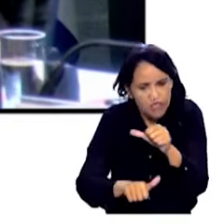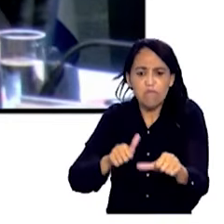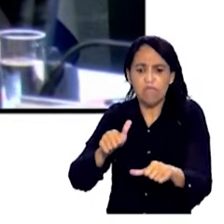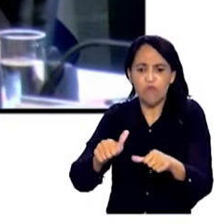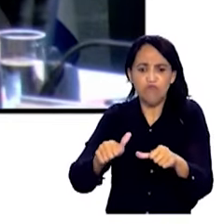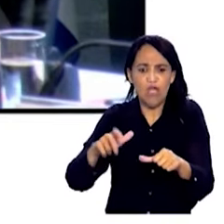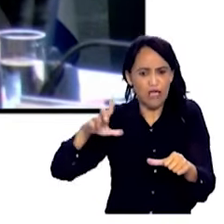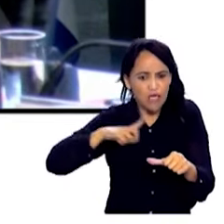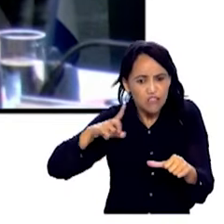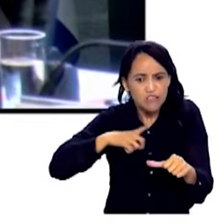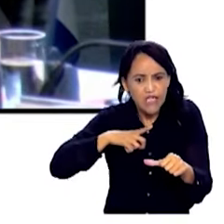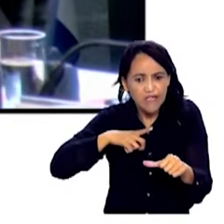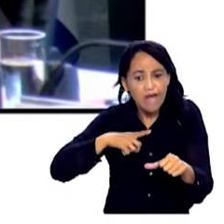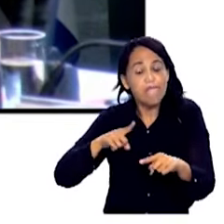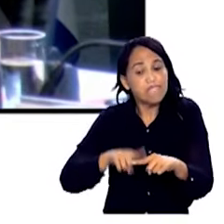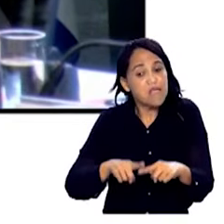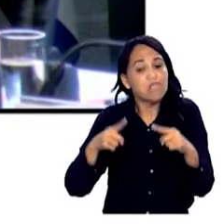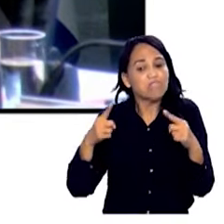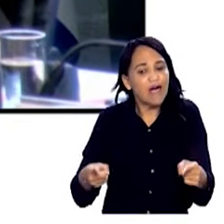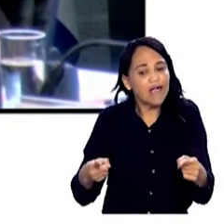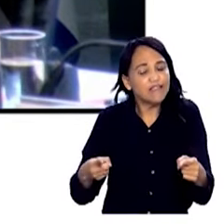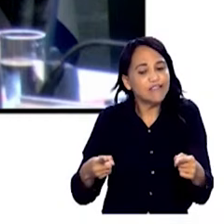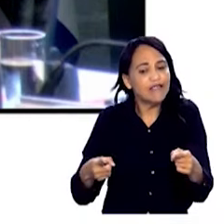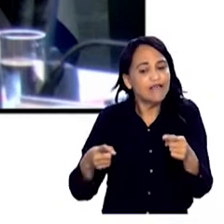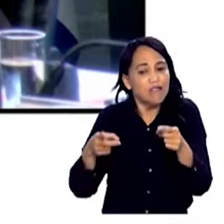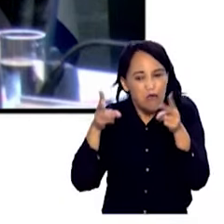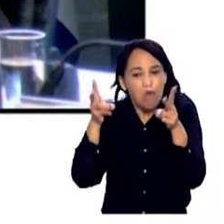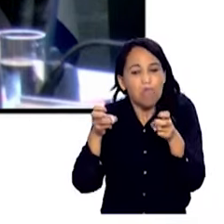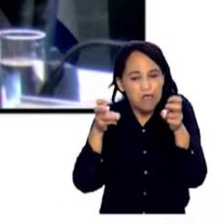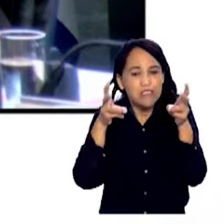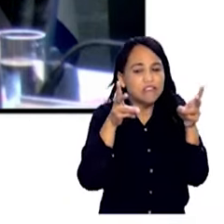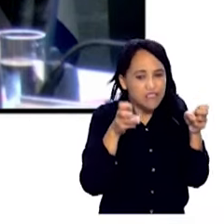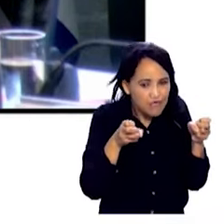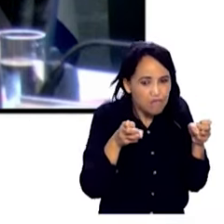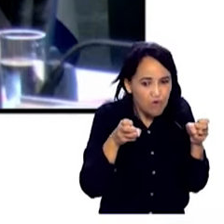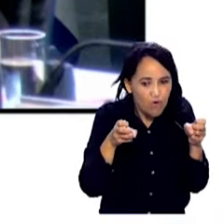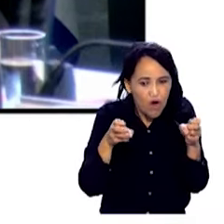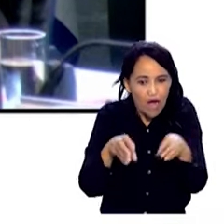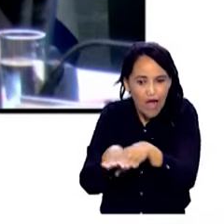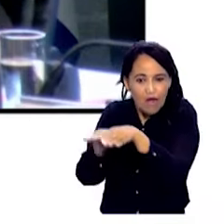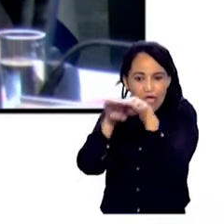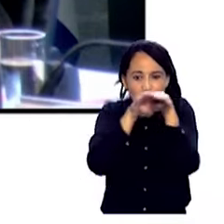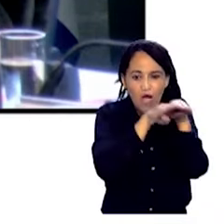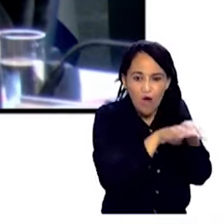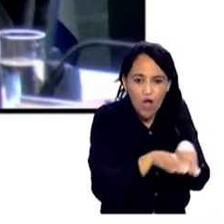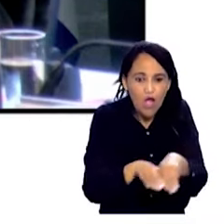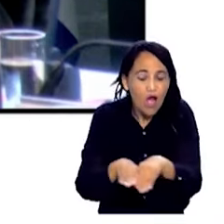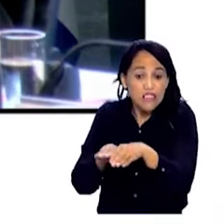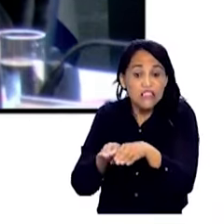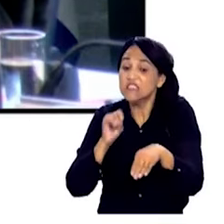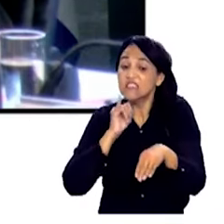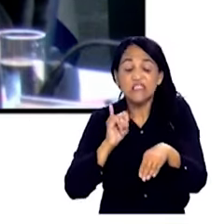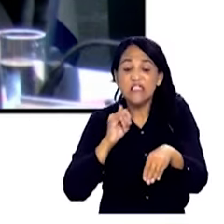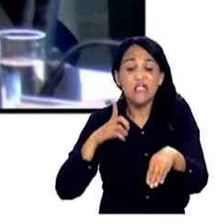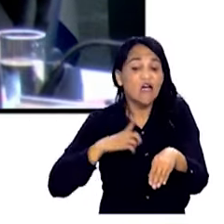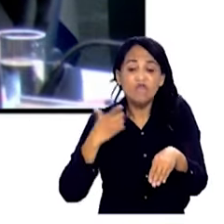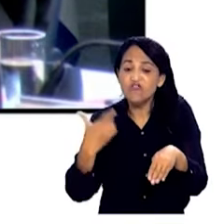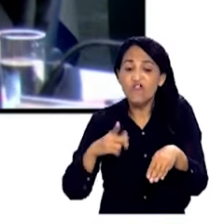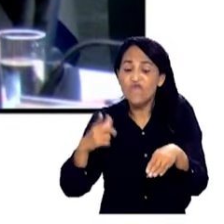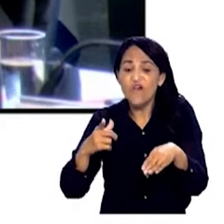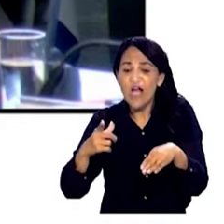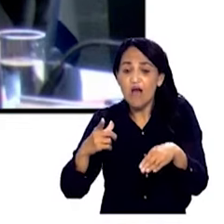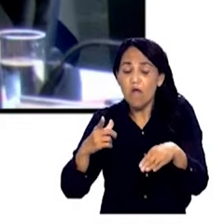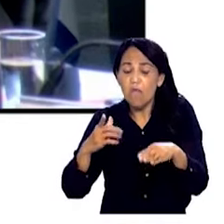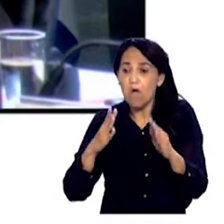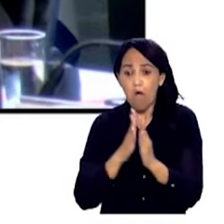mas consigo compreender o vértice ambíguo quando trabalho com o vértice e uma compa para S diagonal e não horizontal o vértice